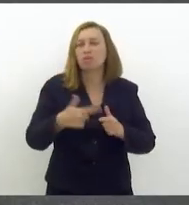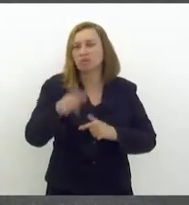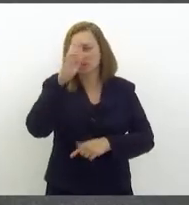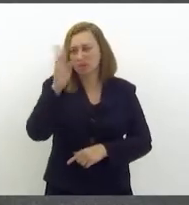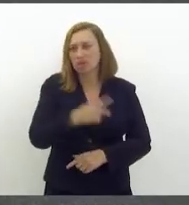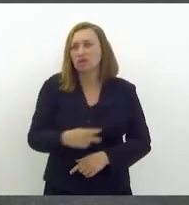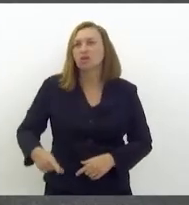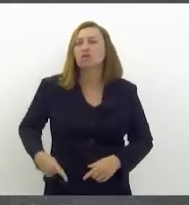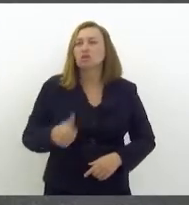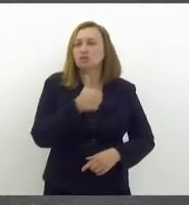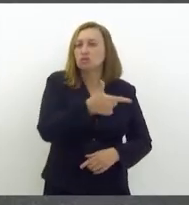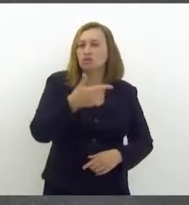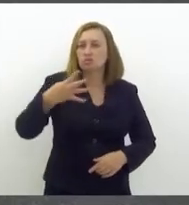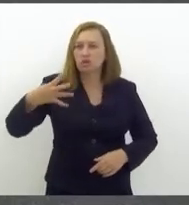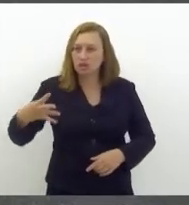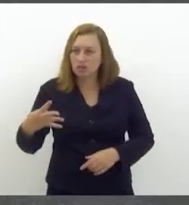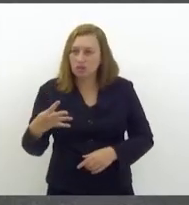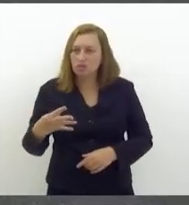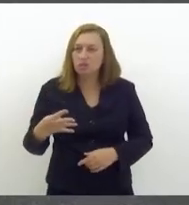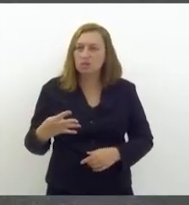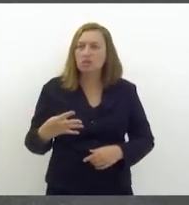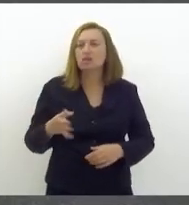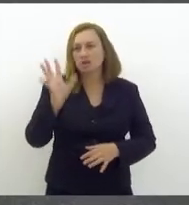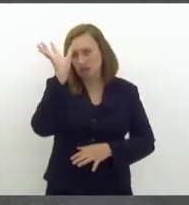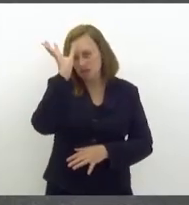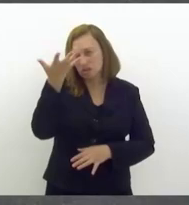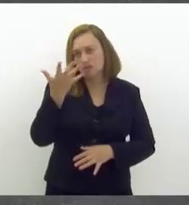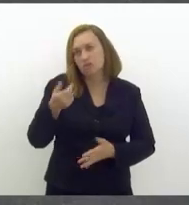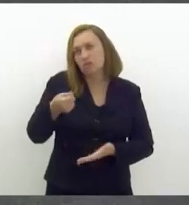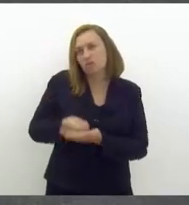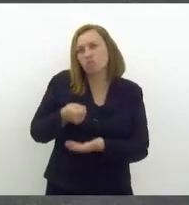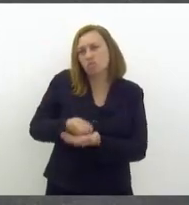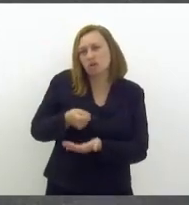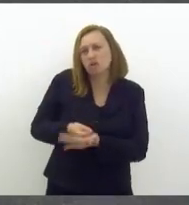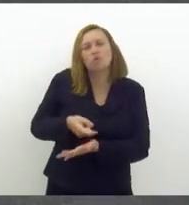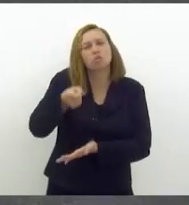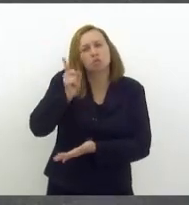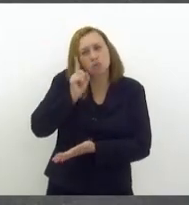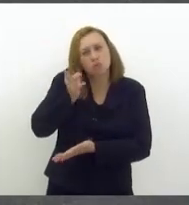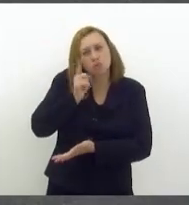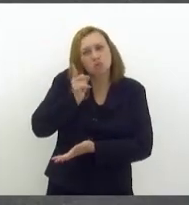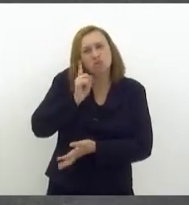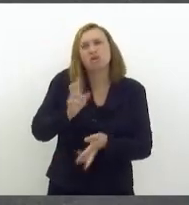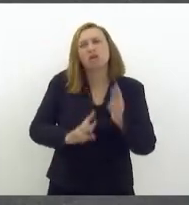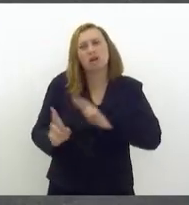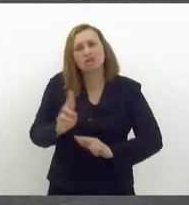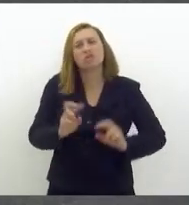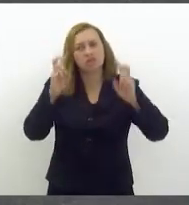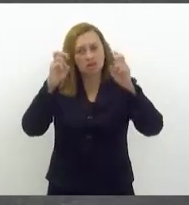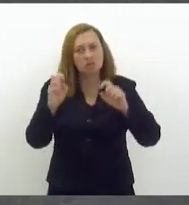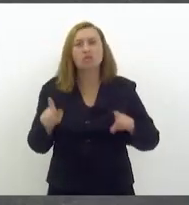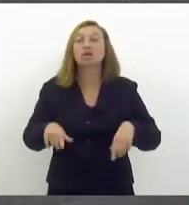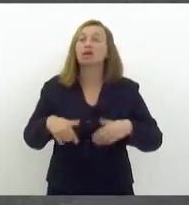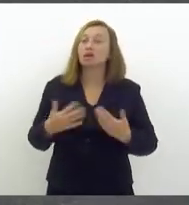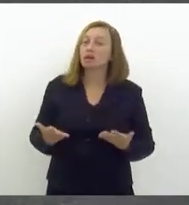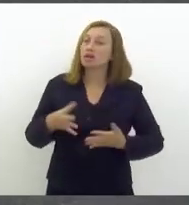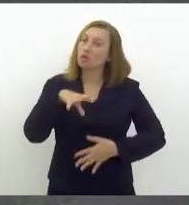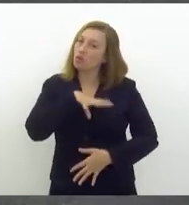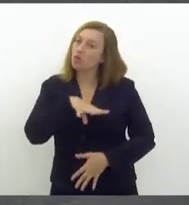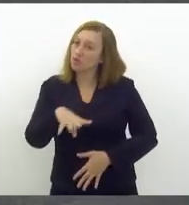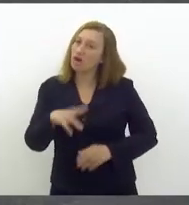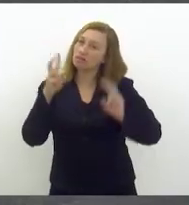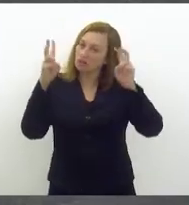2014 outra coisa que nós precisamos de uma solução porque nós somos cobrados constantemente com relação a isso e com relação ao Vasco